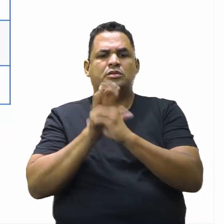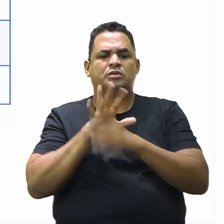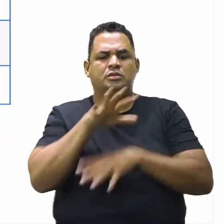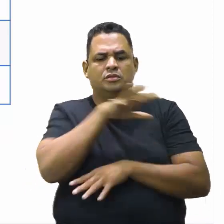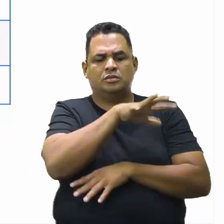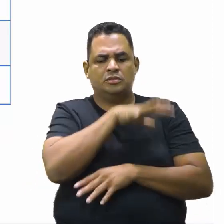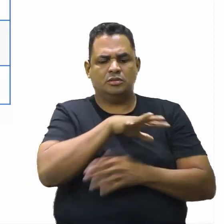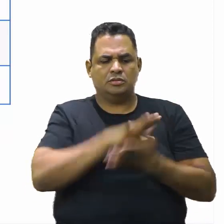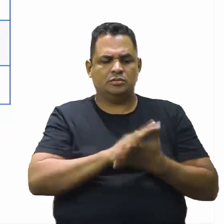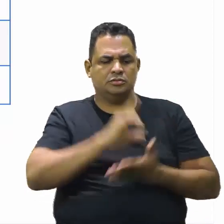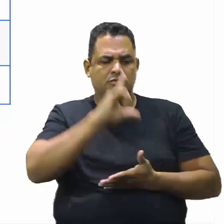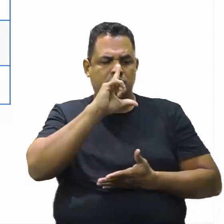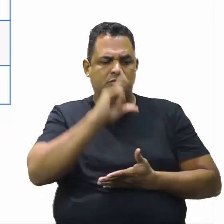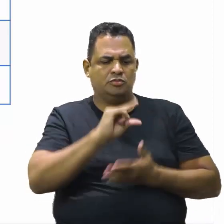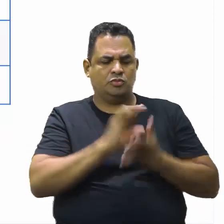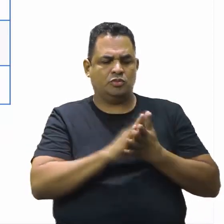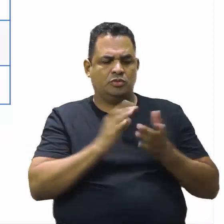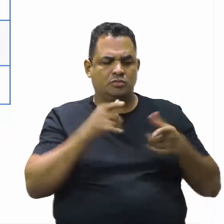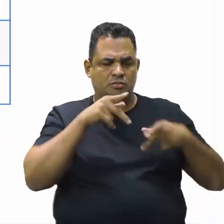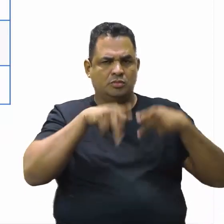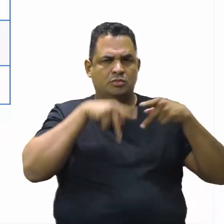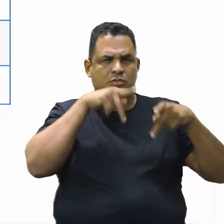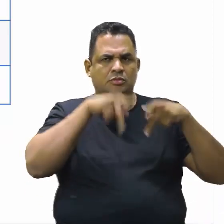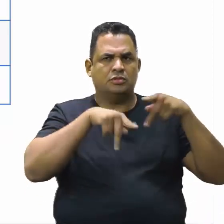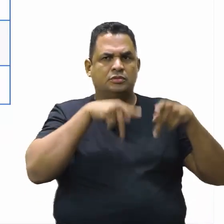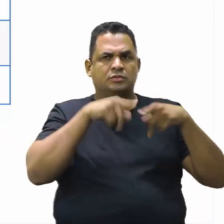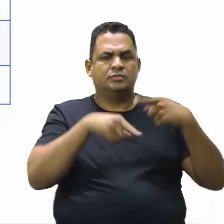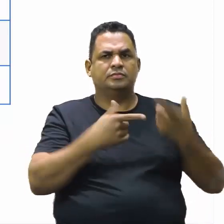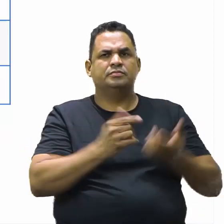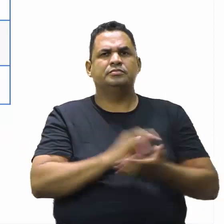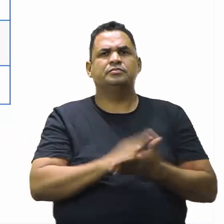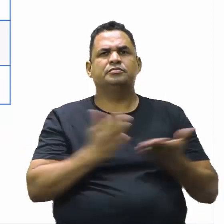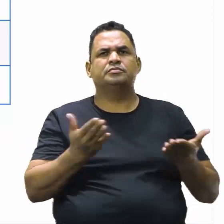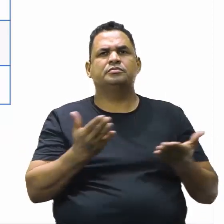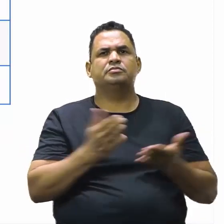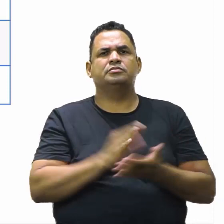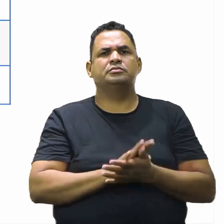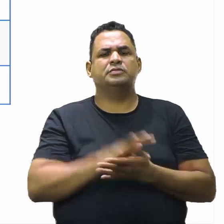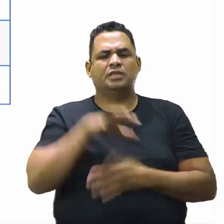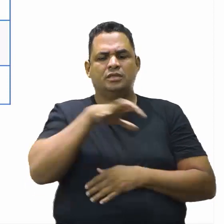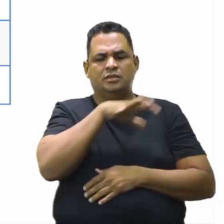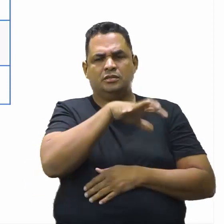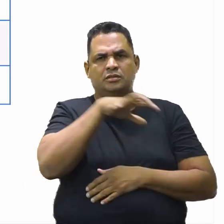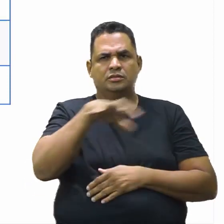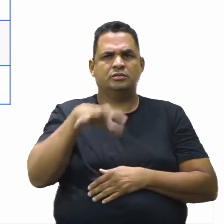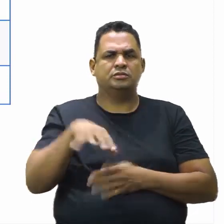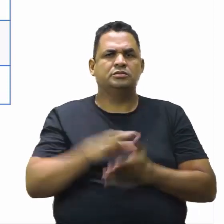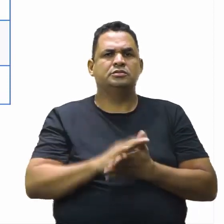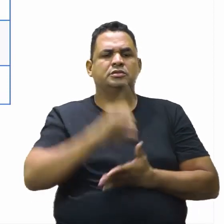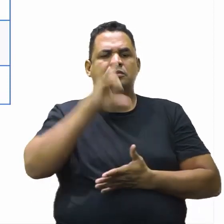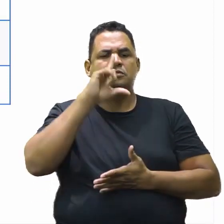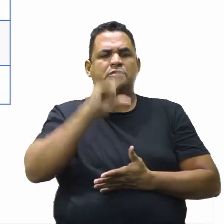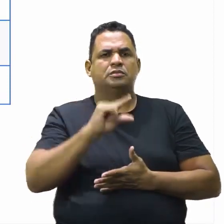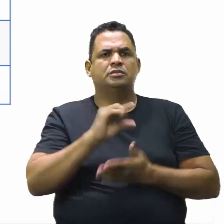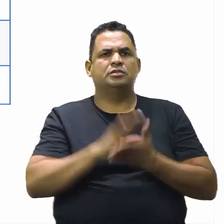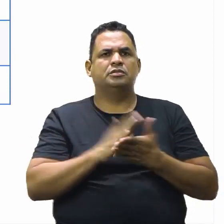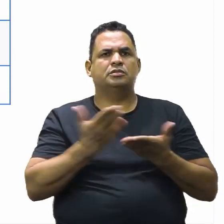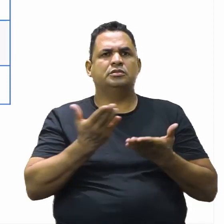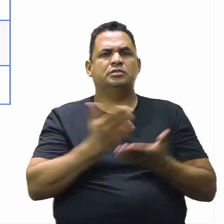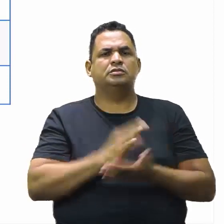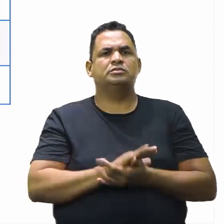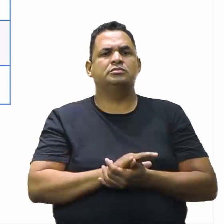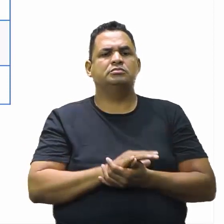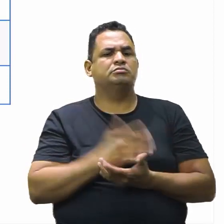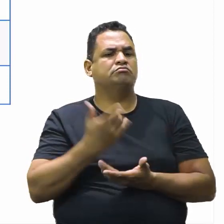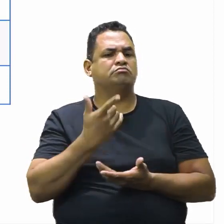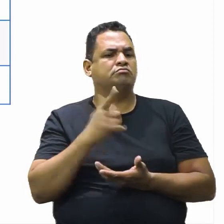de vazios demográficos. Vem aqui comigo rapidão, falei para vocês que essas áreas de vazios demográficos são as áreas que